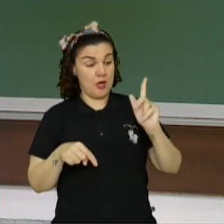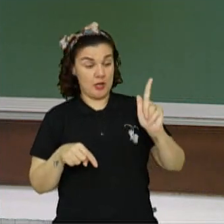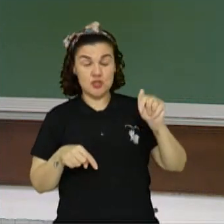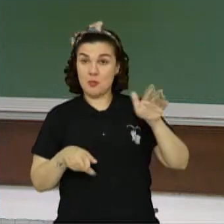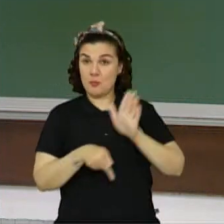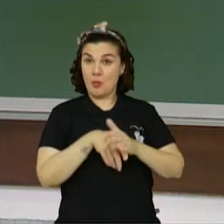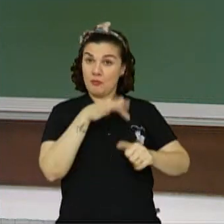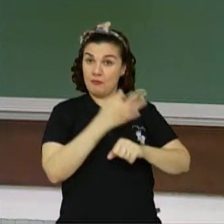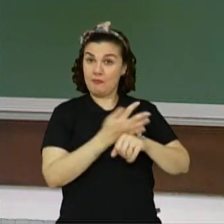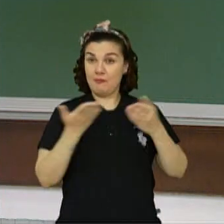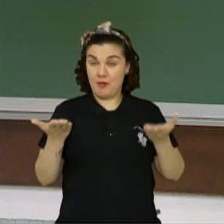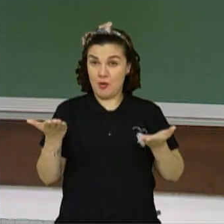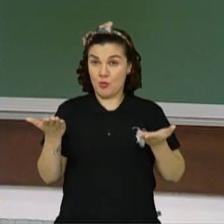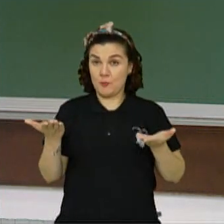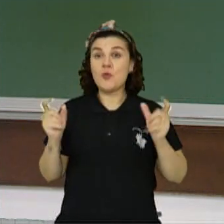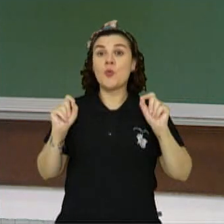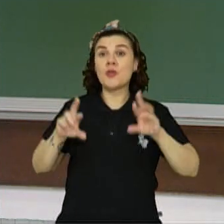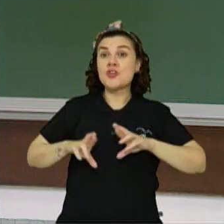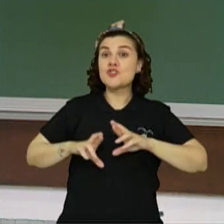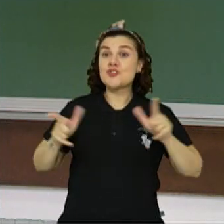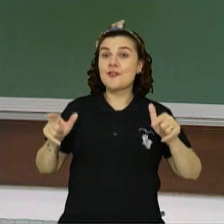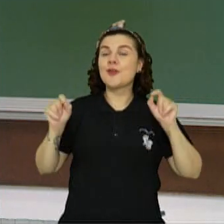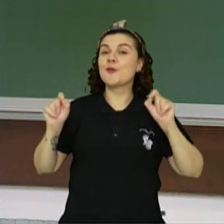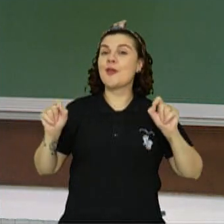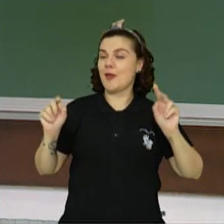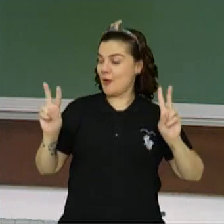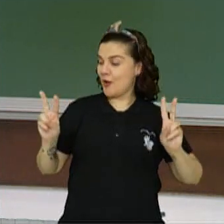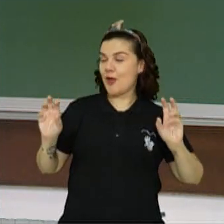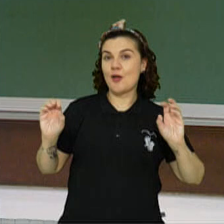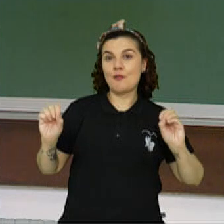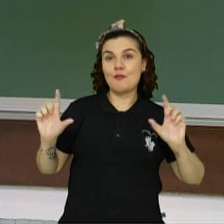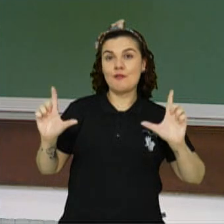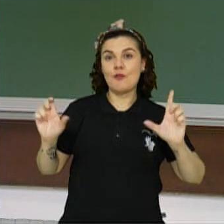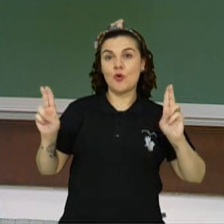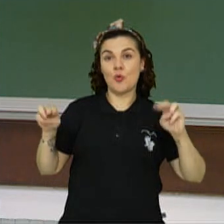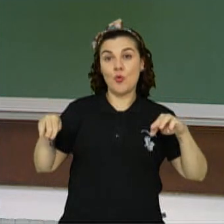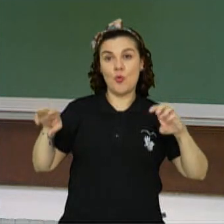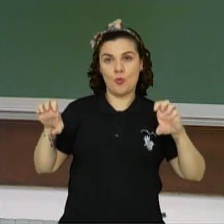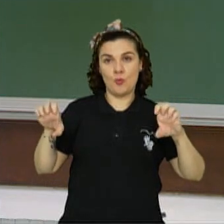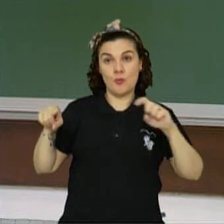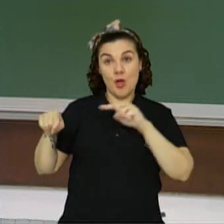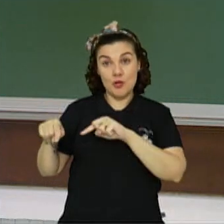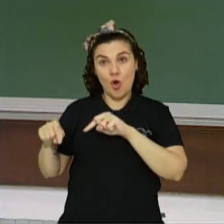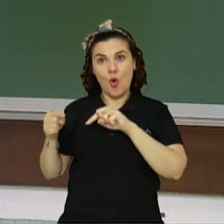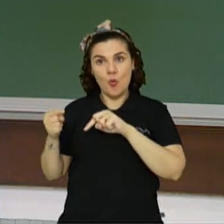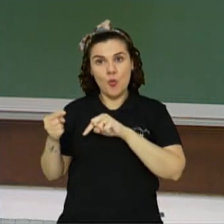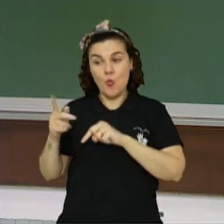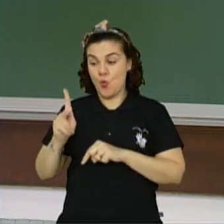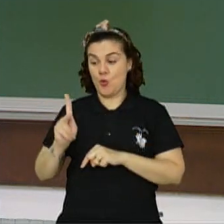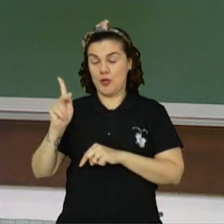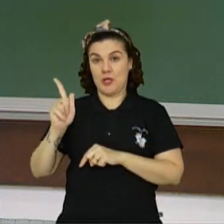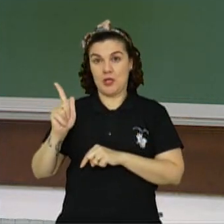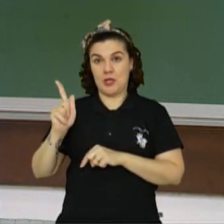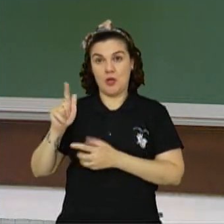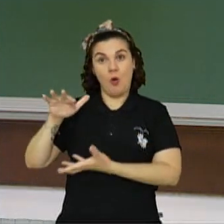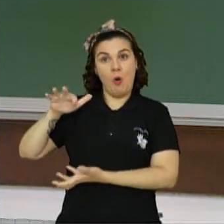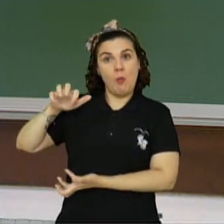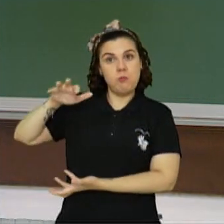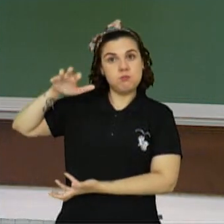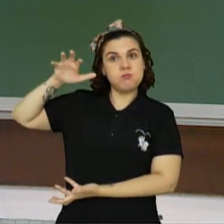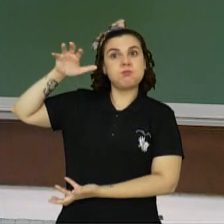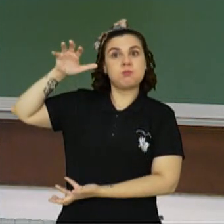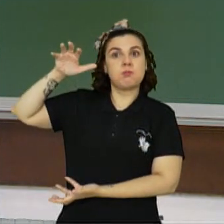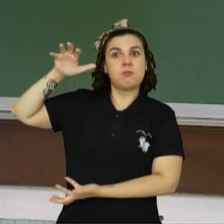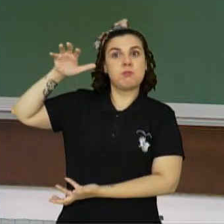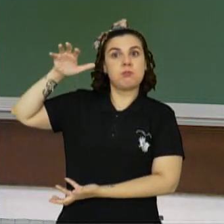que nós temos de diferente entre os dois é o volume. Concordam que para eu ter um volume de 1 quilo de algodão, eu vou precisar de um volume grande